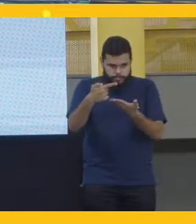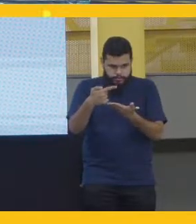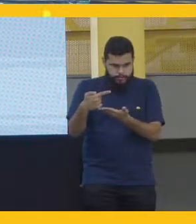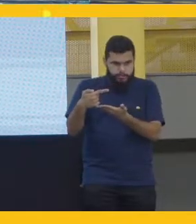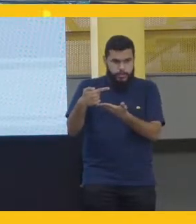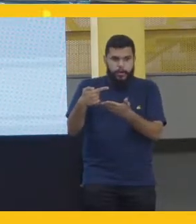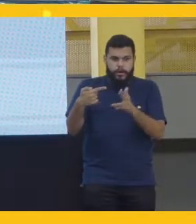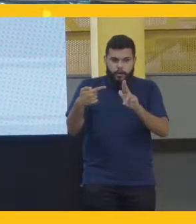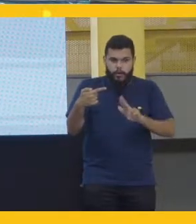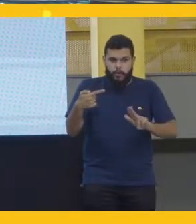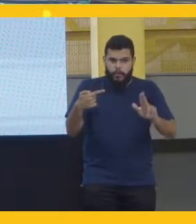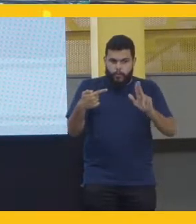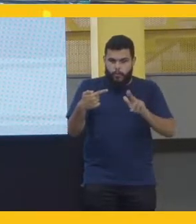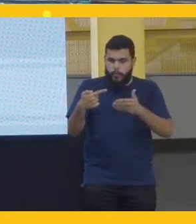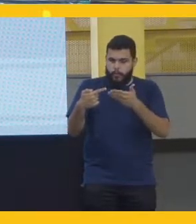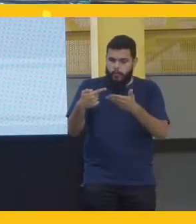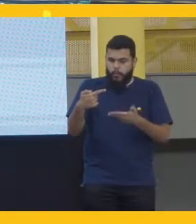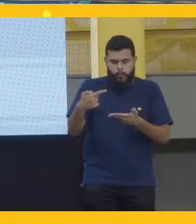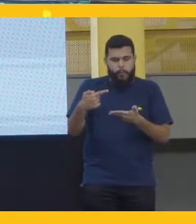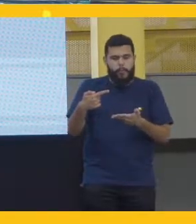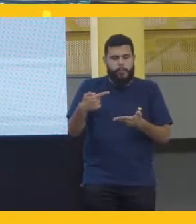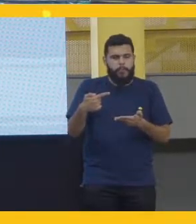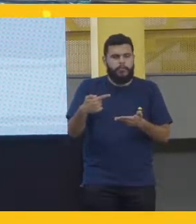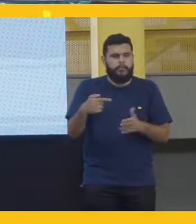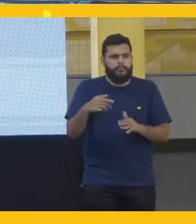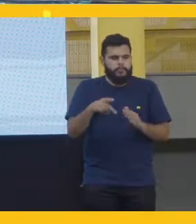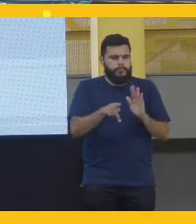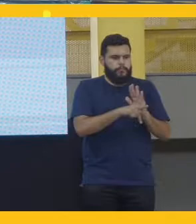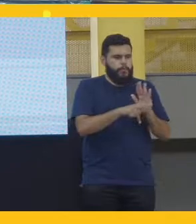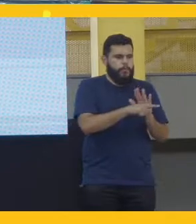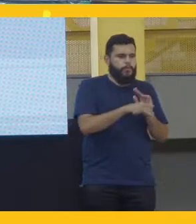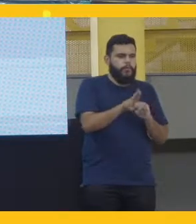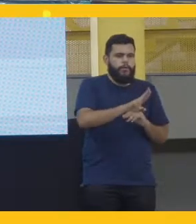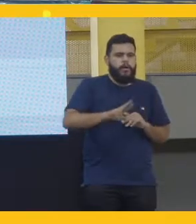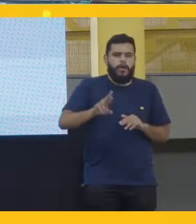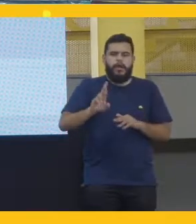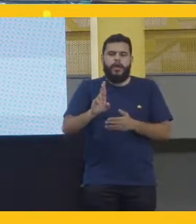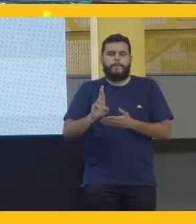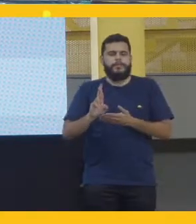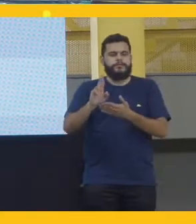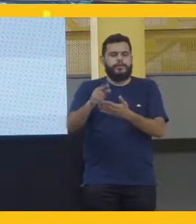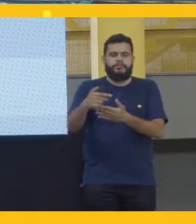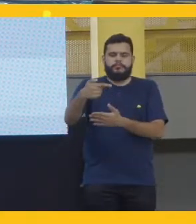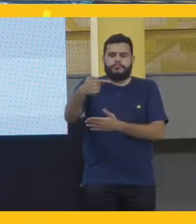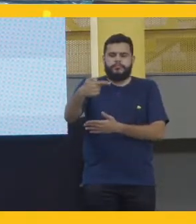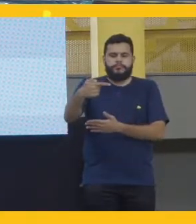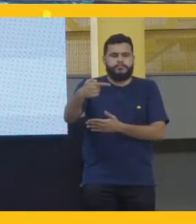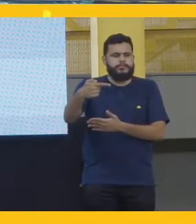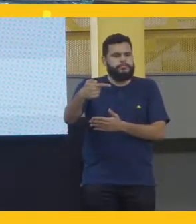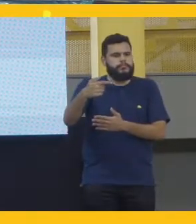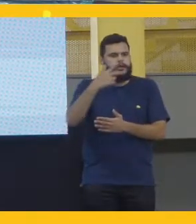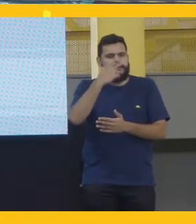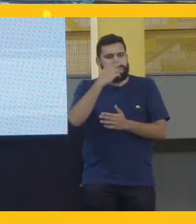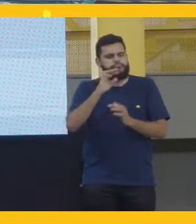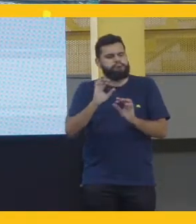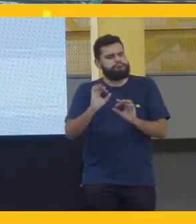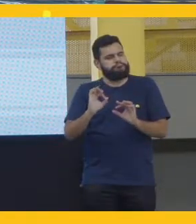na Kabbalah, de acordo com os judeus, para representar uma quantidade incontável.